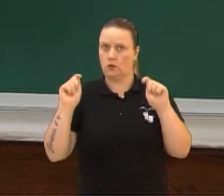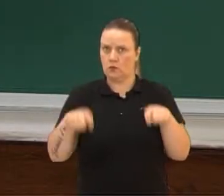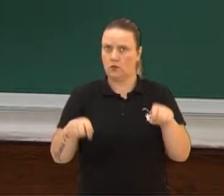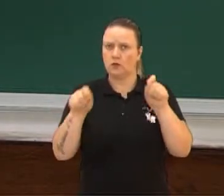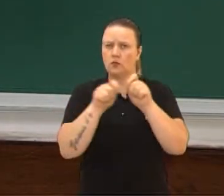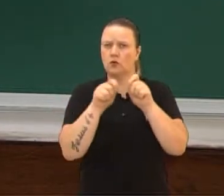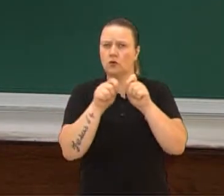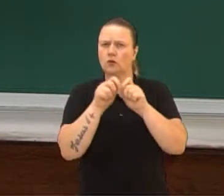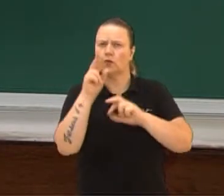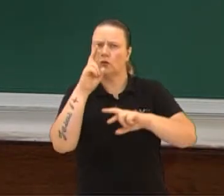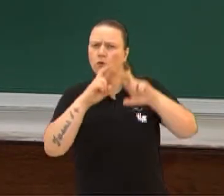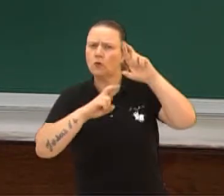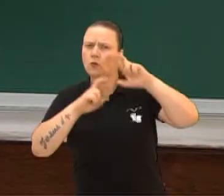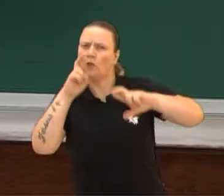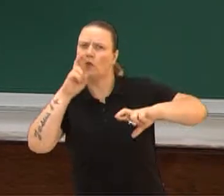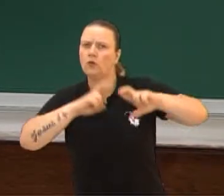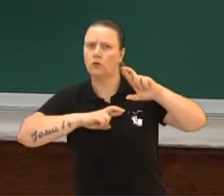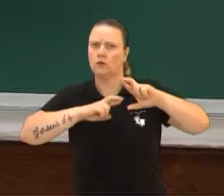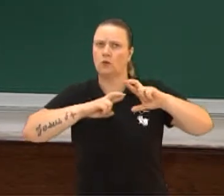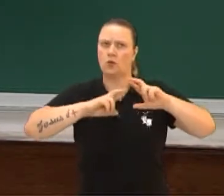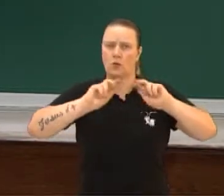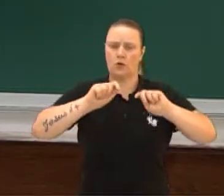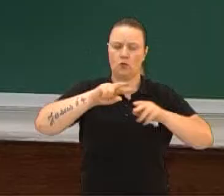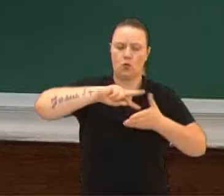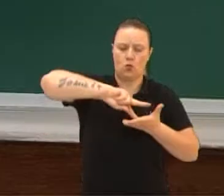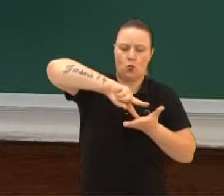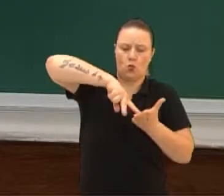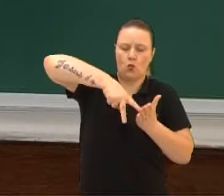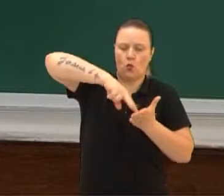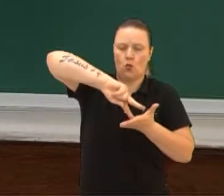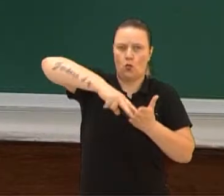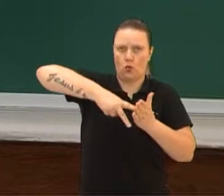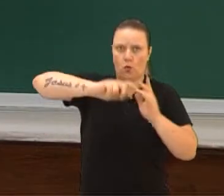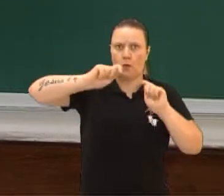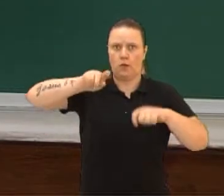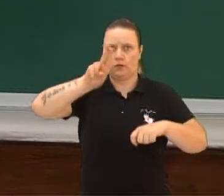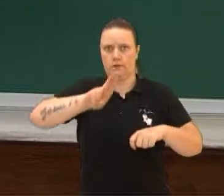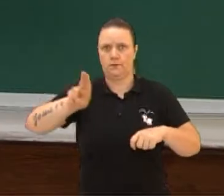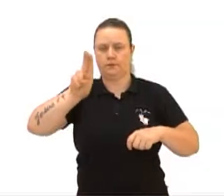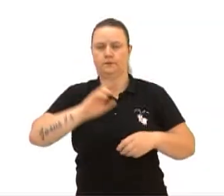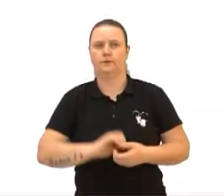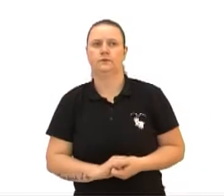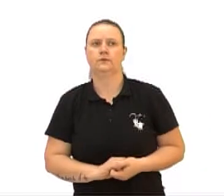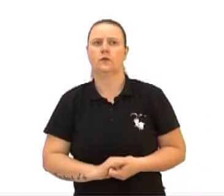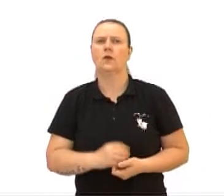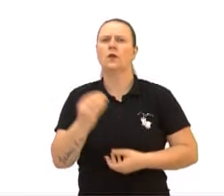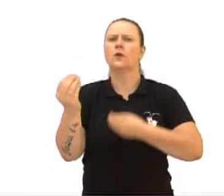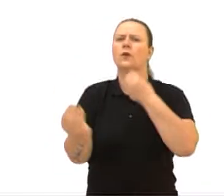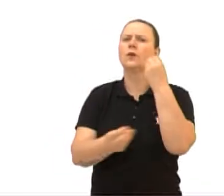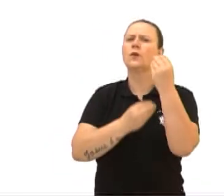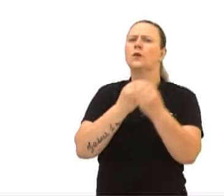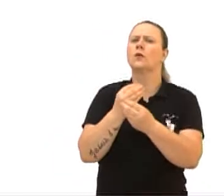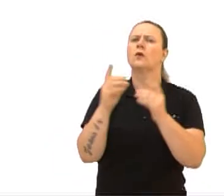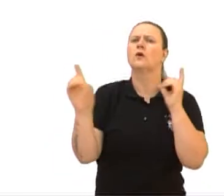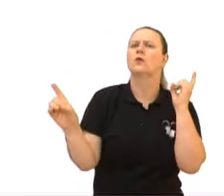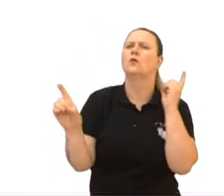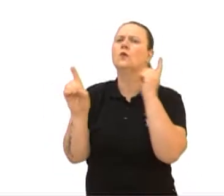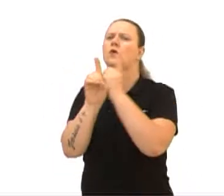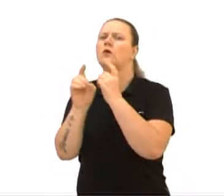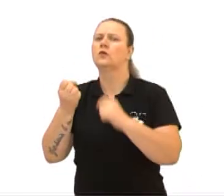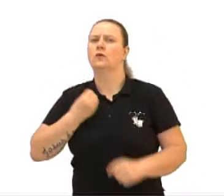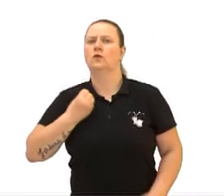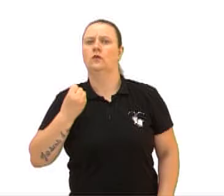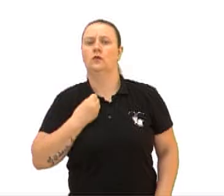essa verificação com um compasso, tá? Então, como que eu posso encontrar o valor mais próximo da raiz